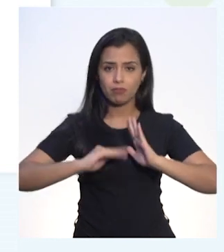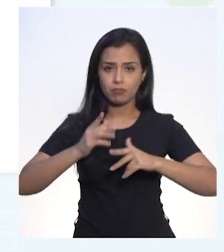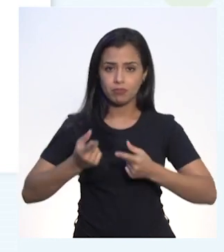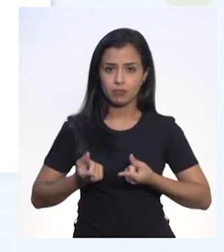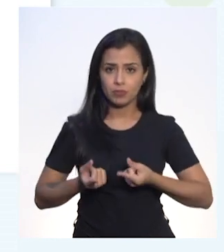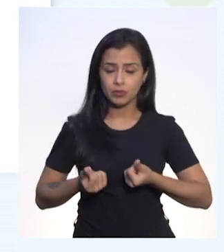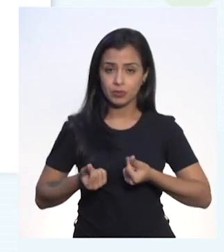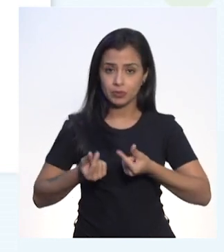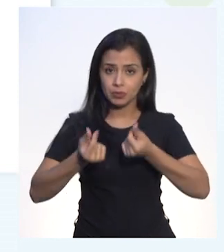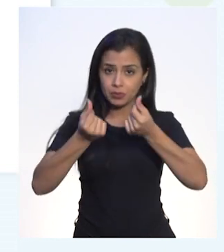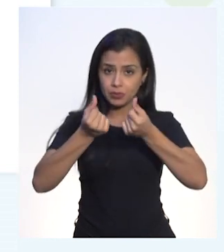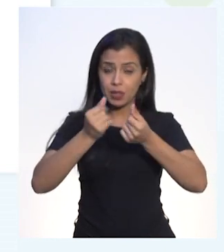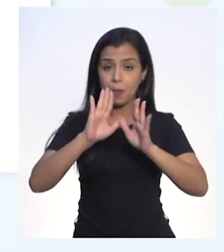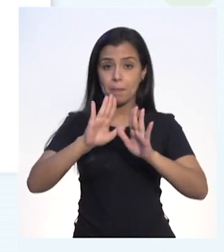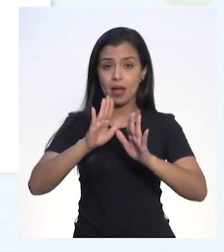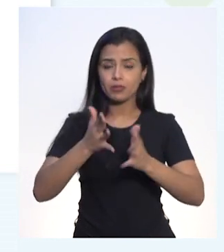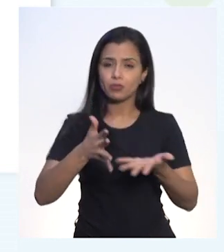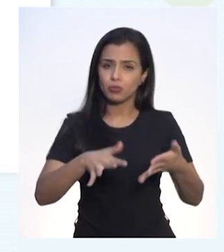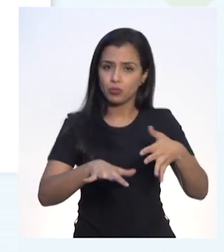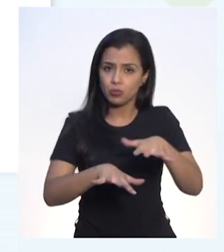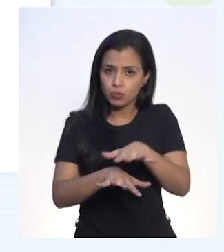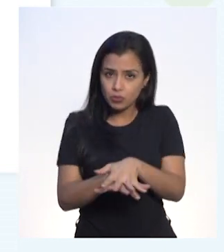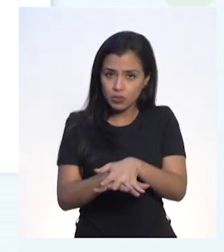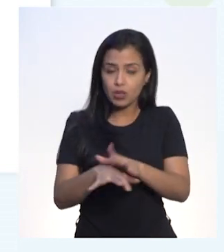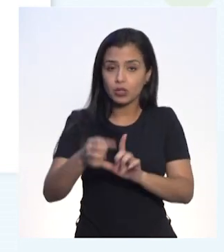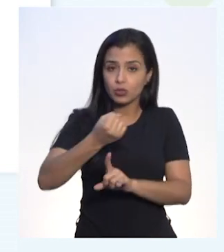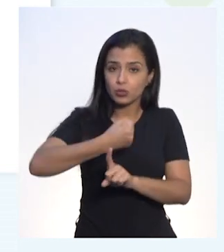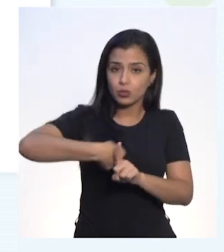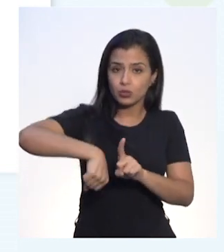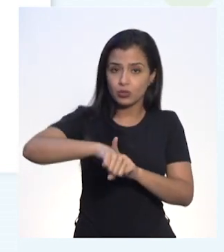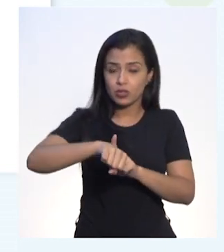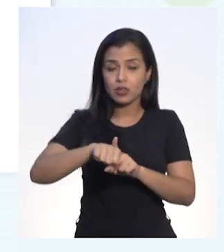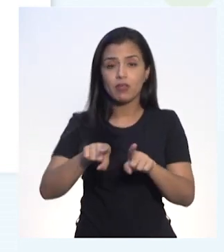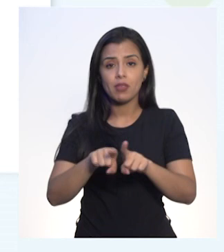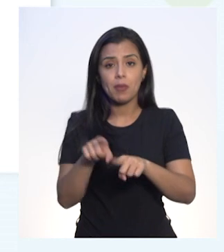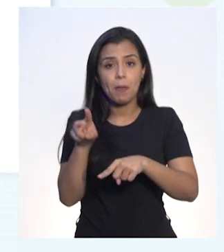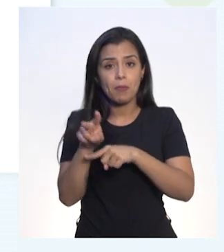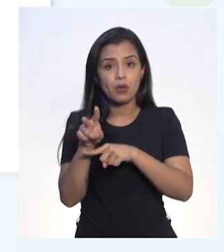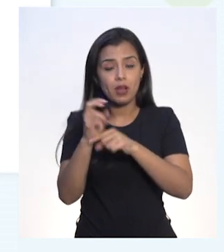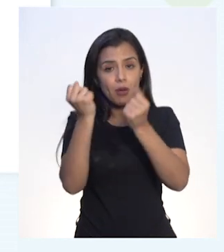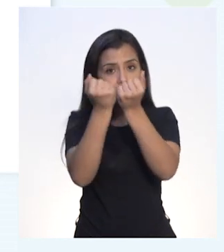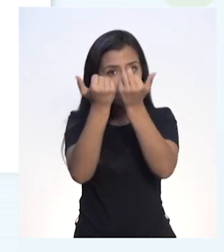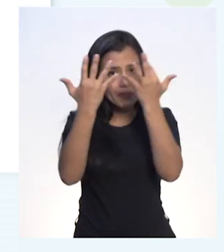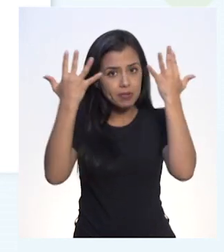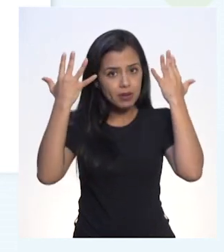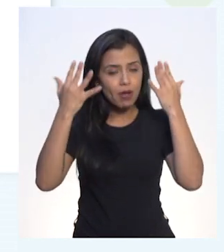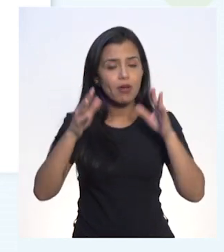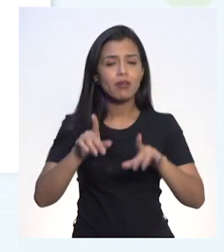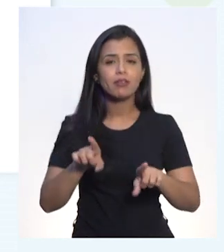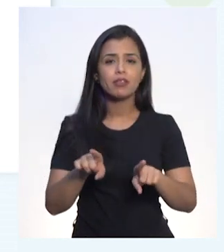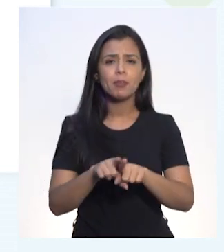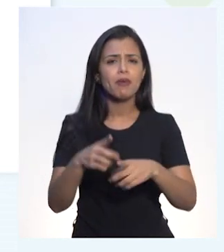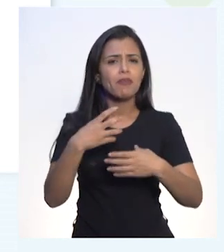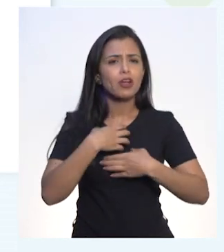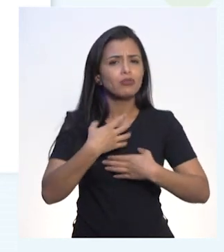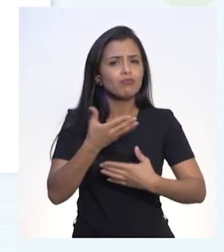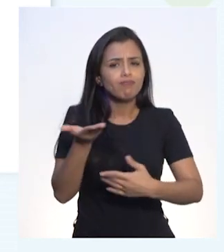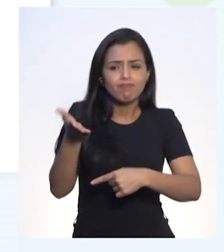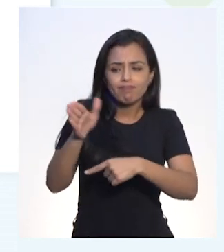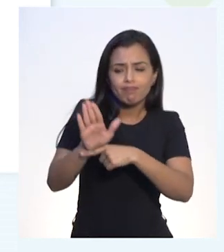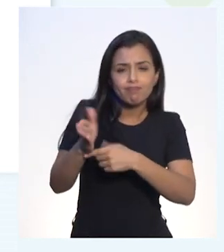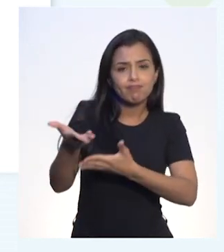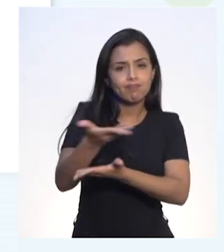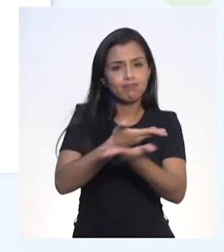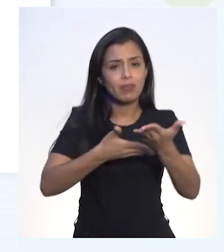econômico sustentado e inclusivo, a inclusão social e a proteção ambiental e de fazer isso de forma colaborativa e